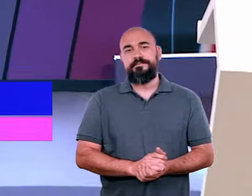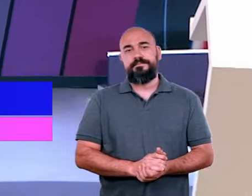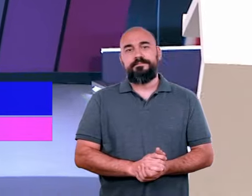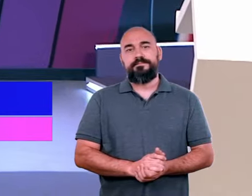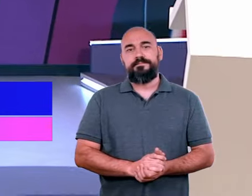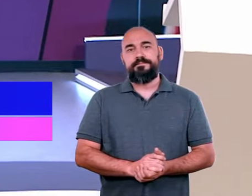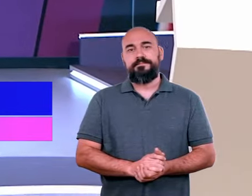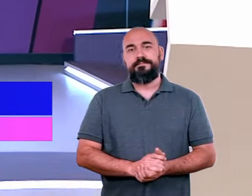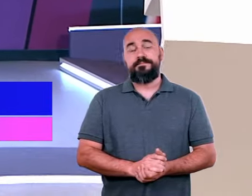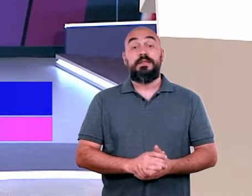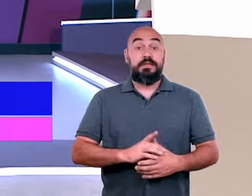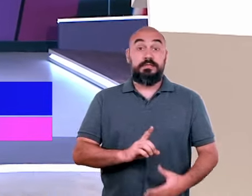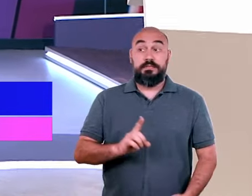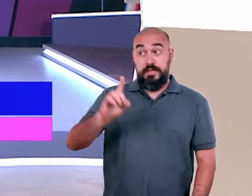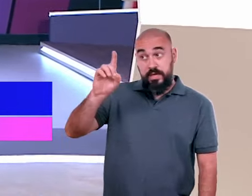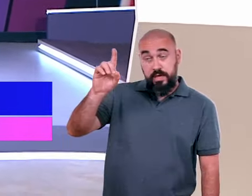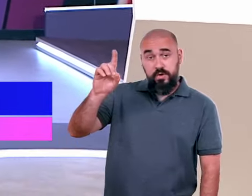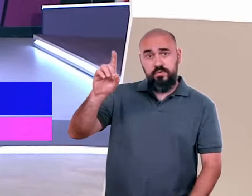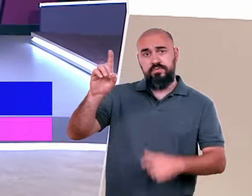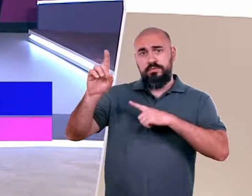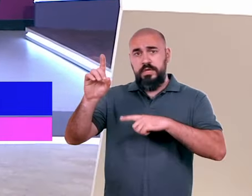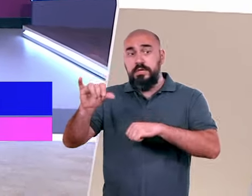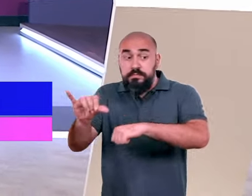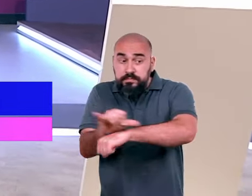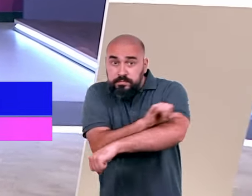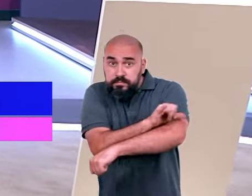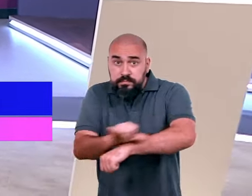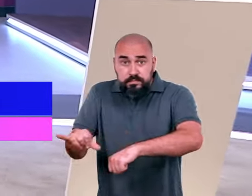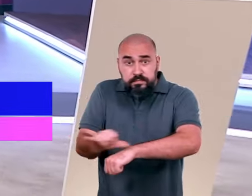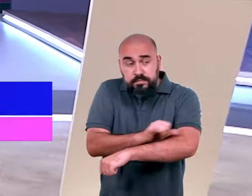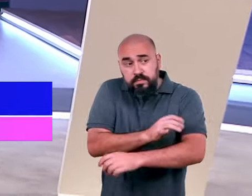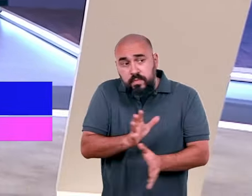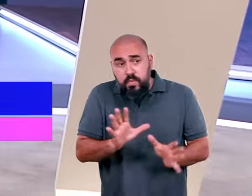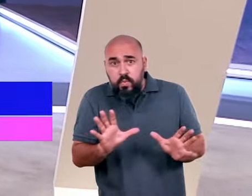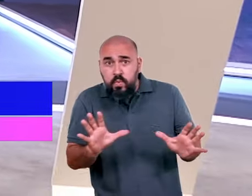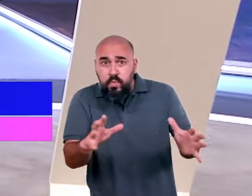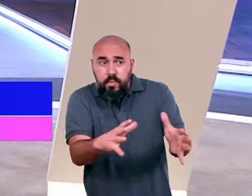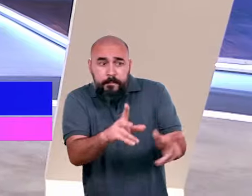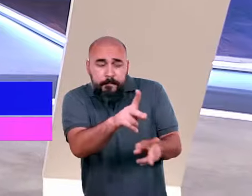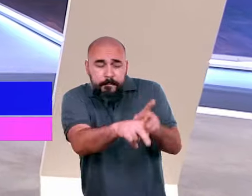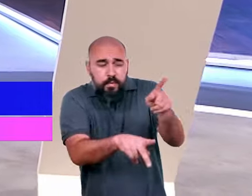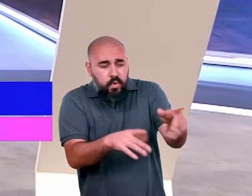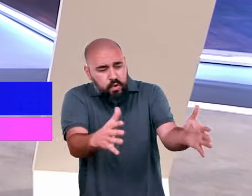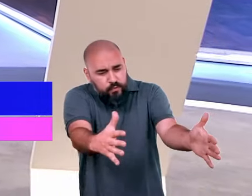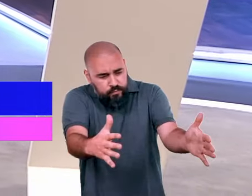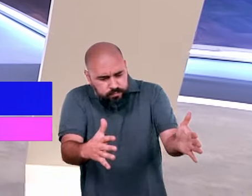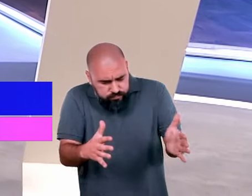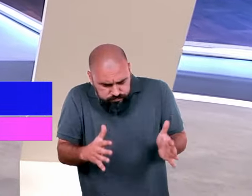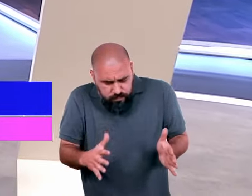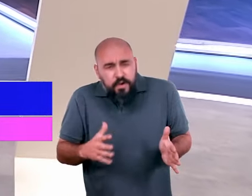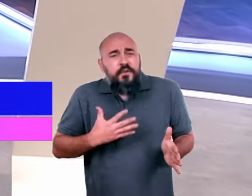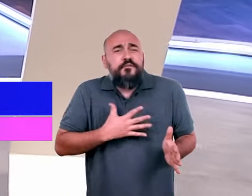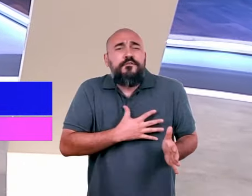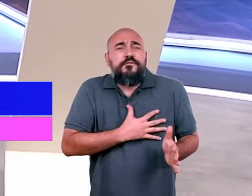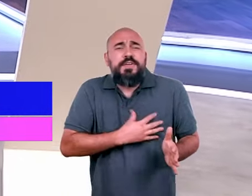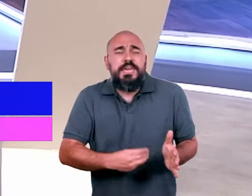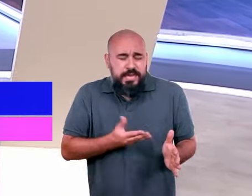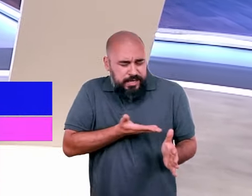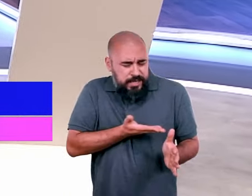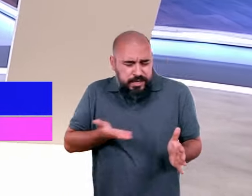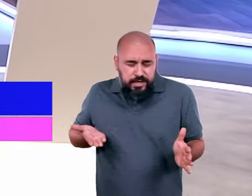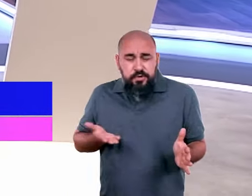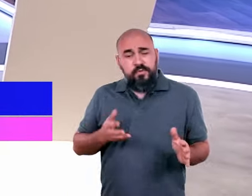forma de lidar com o seu povo, de lidar com os seus filhos fiéis. E ele